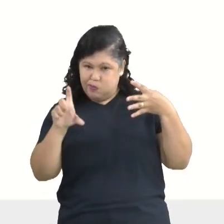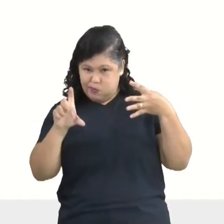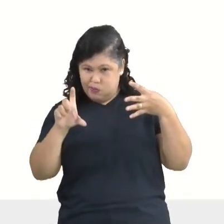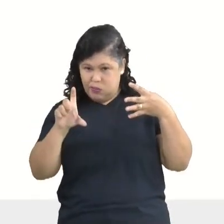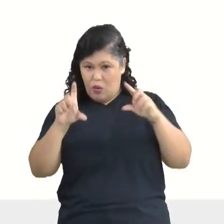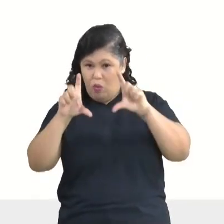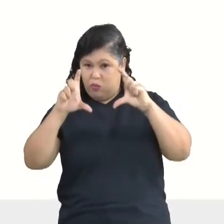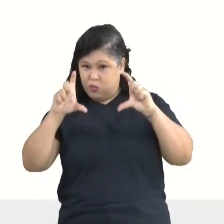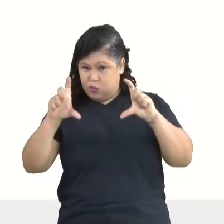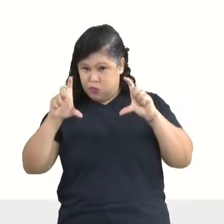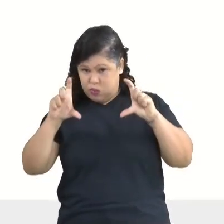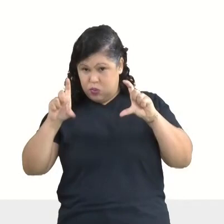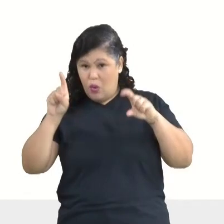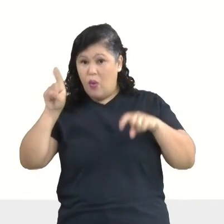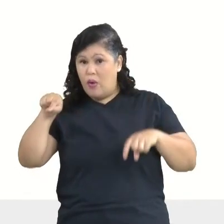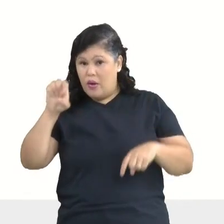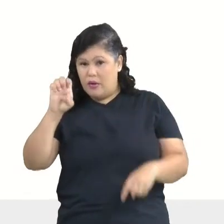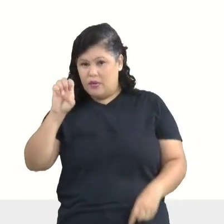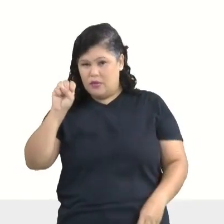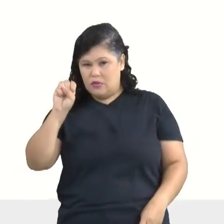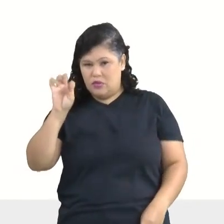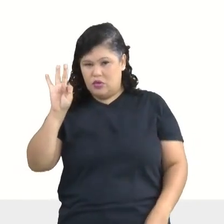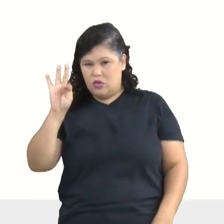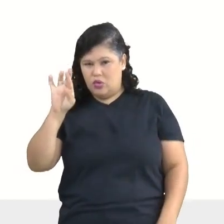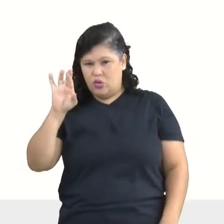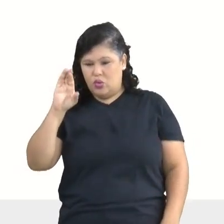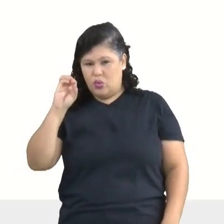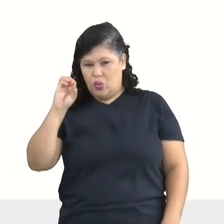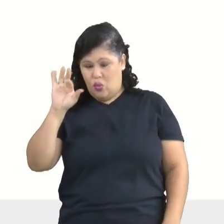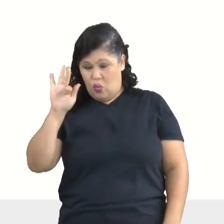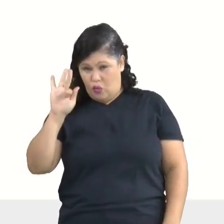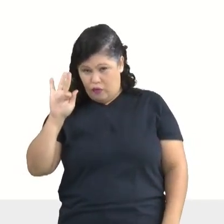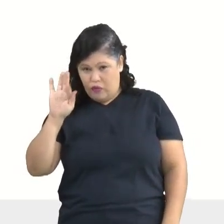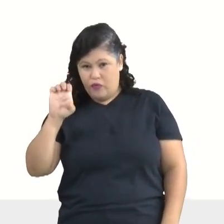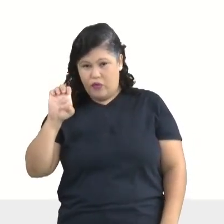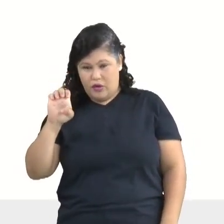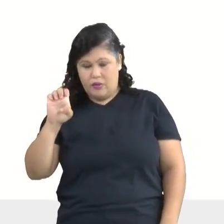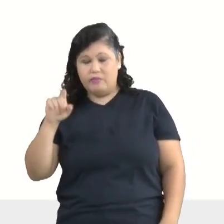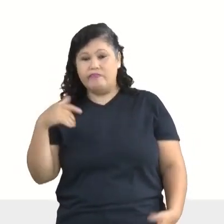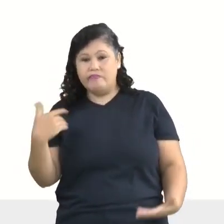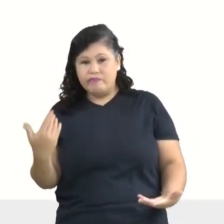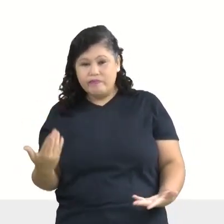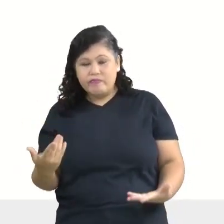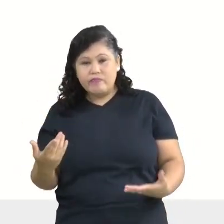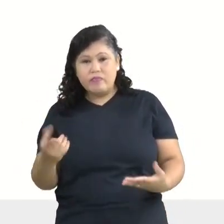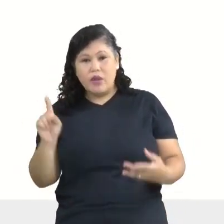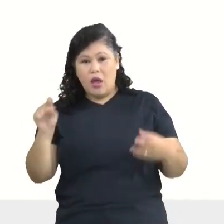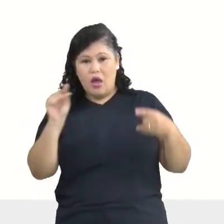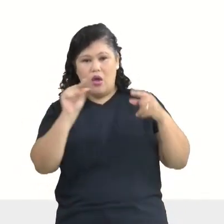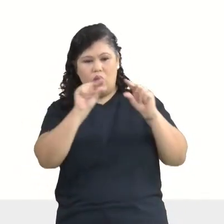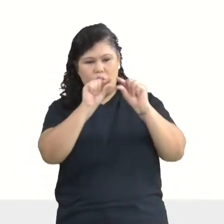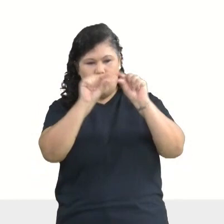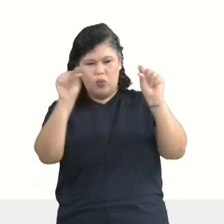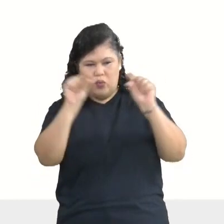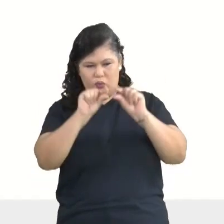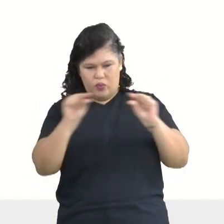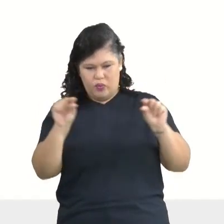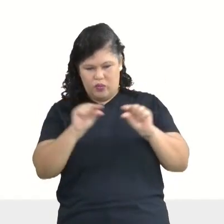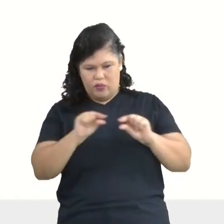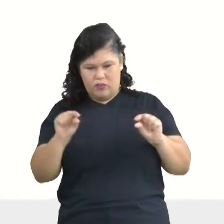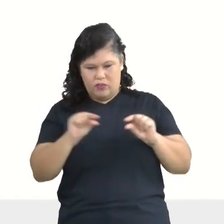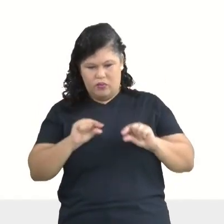professora? Ainda não entendo o que é uma estrofe. Olha só, uma estrofe são grupos de